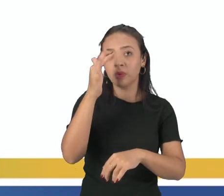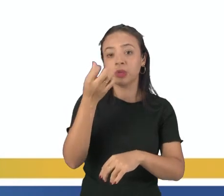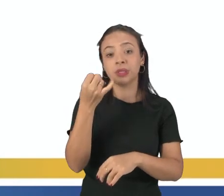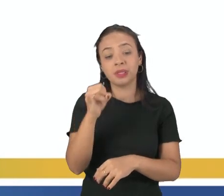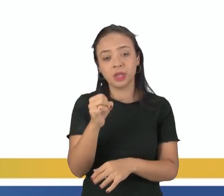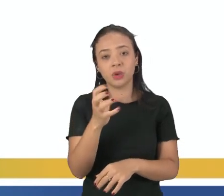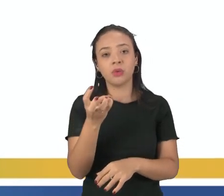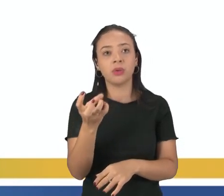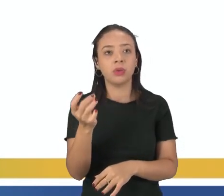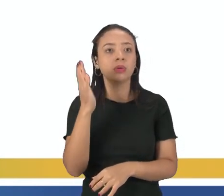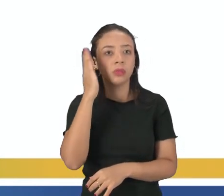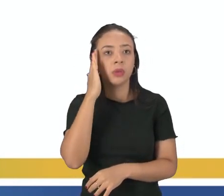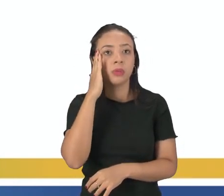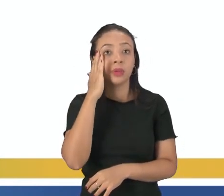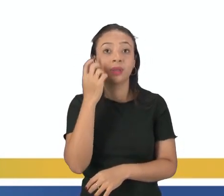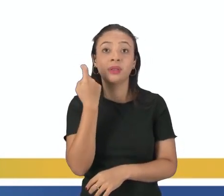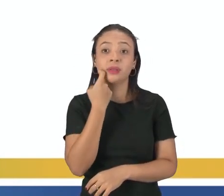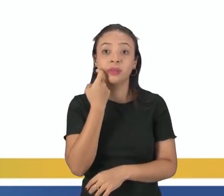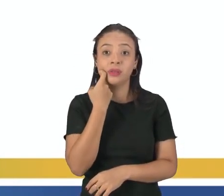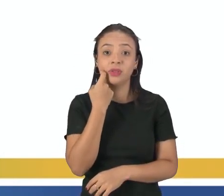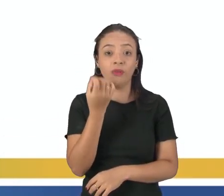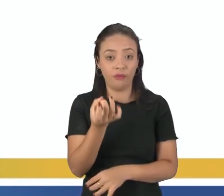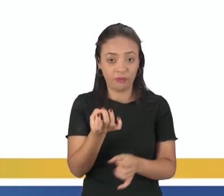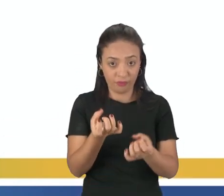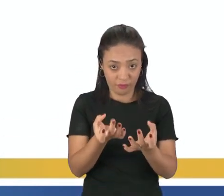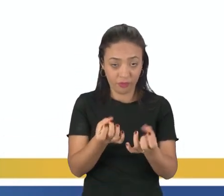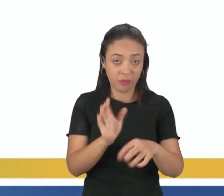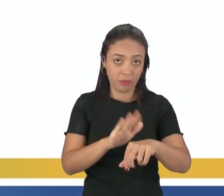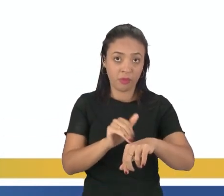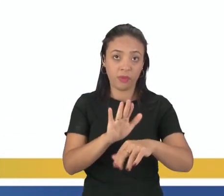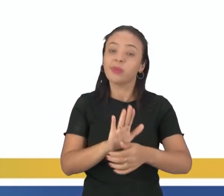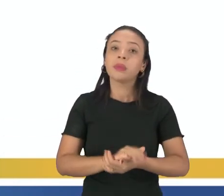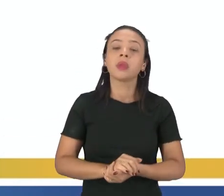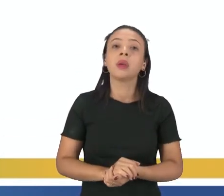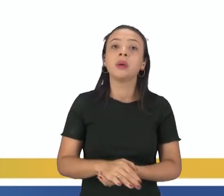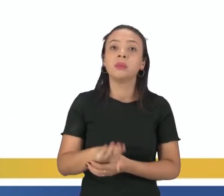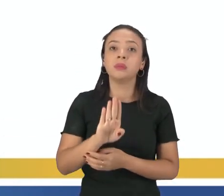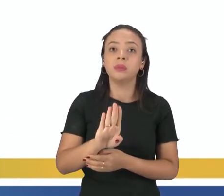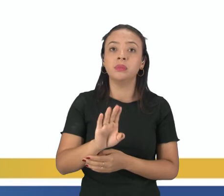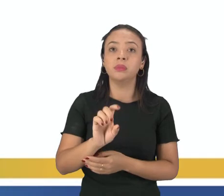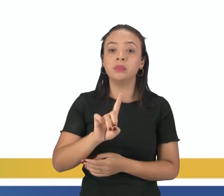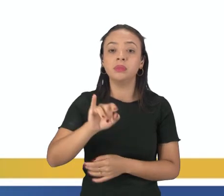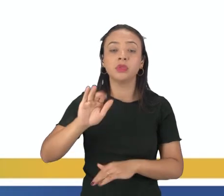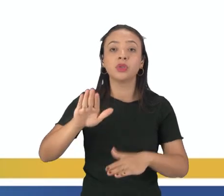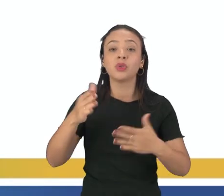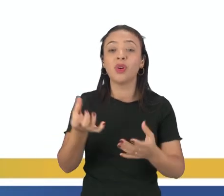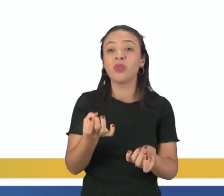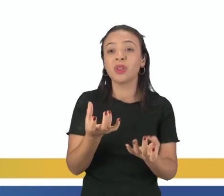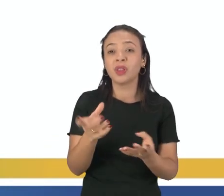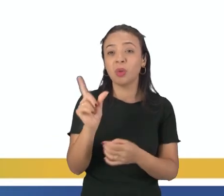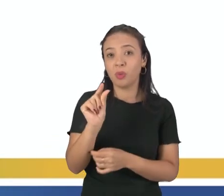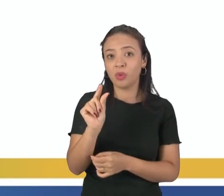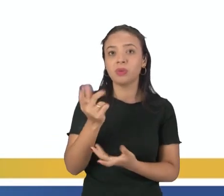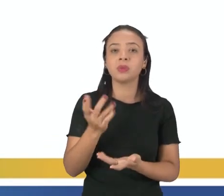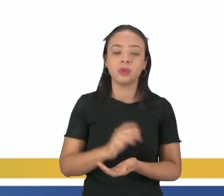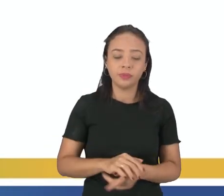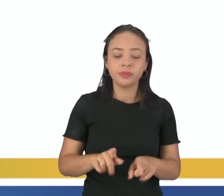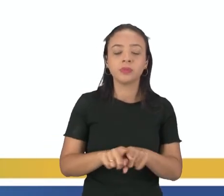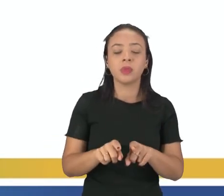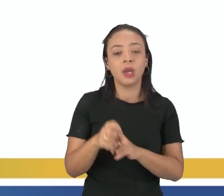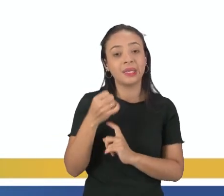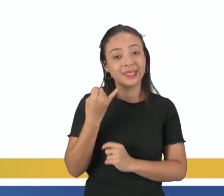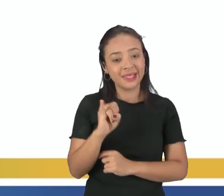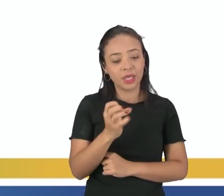nós vamos ver que na sexta-feira a venda foi maior. Em que dia da semana a venda de flores foi menor? Da mesma maneira, se